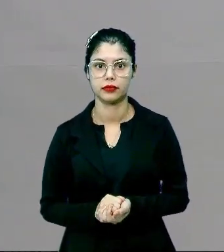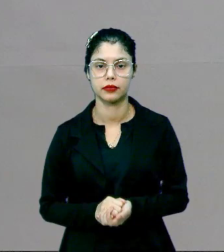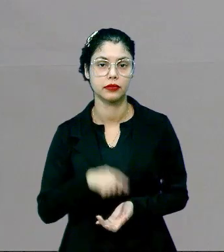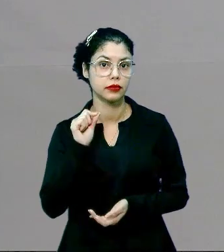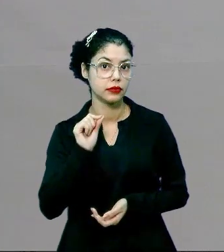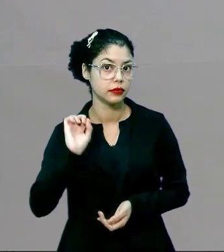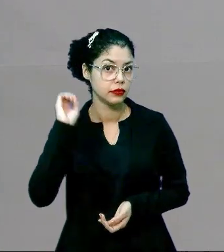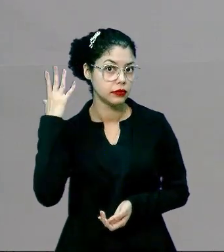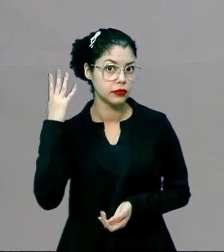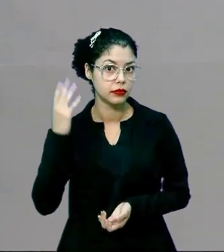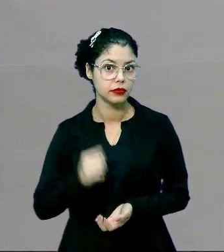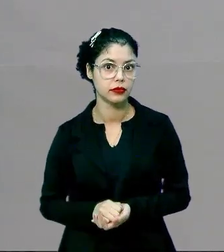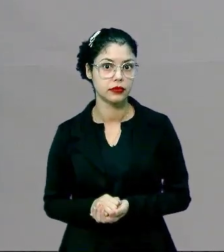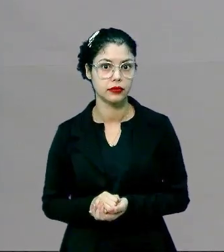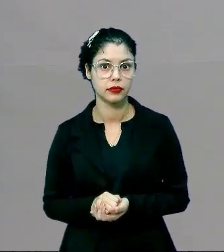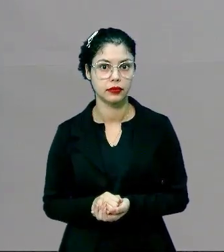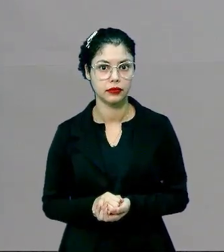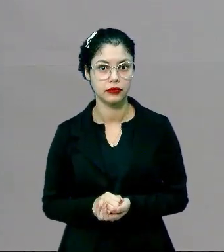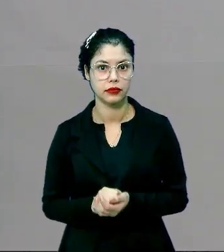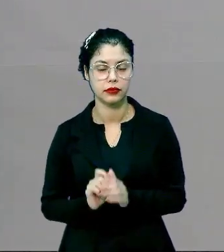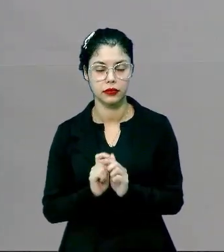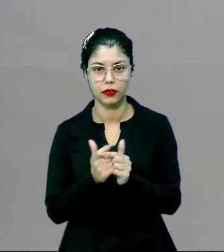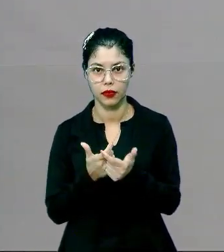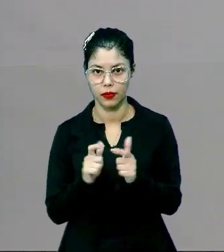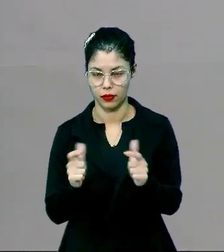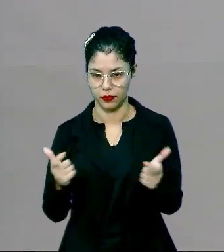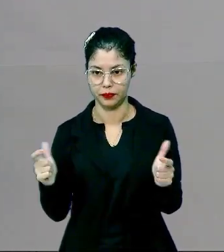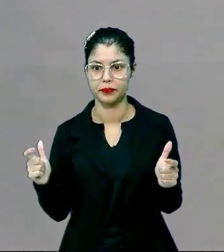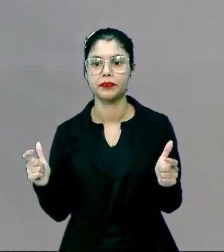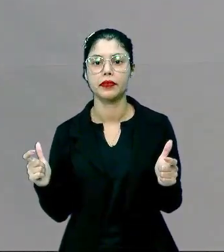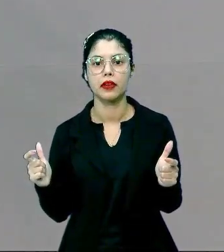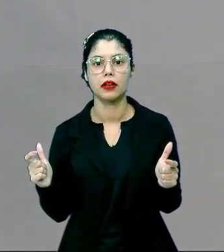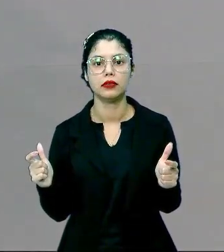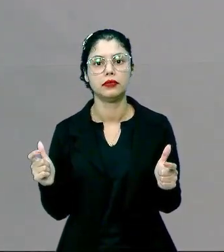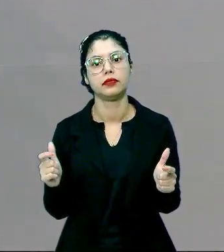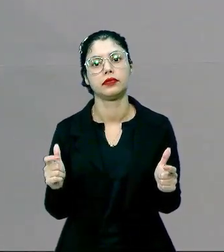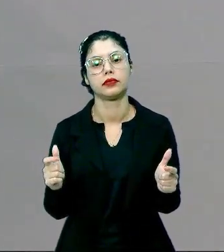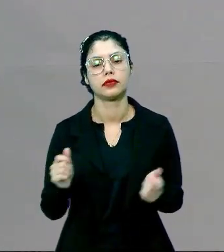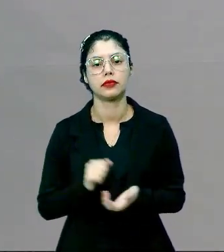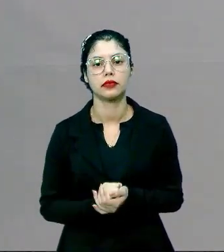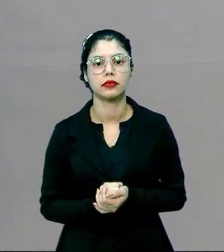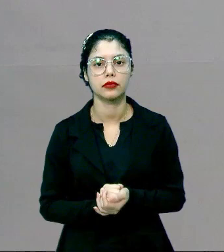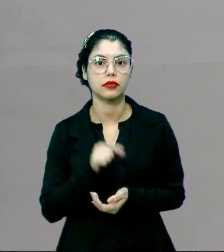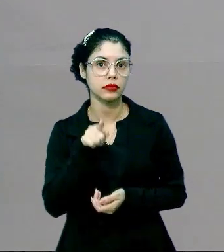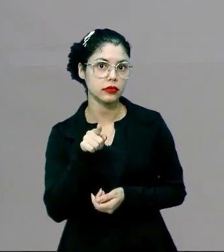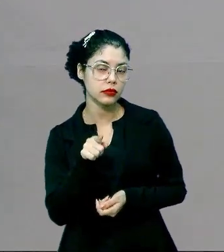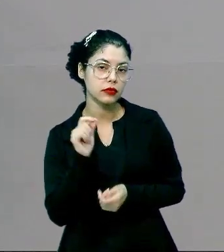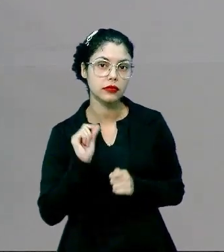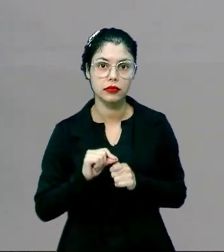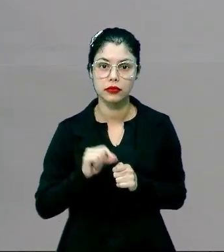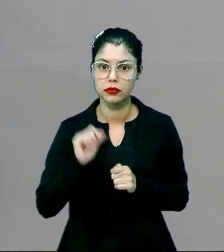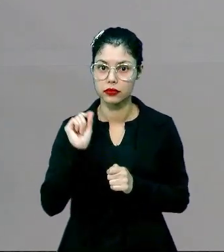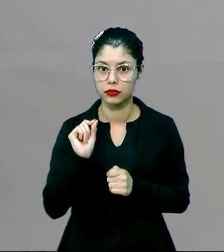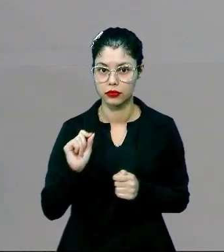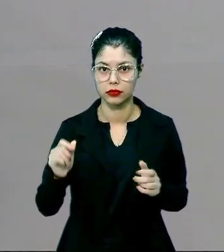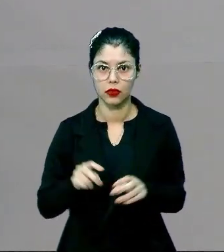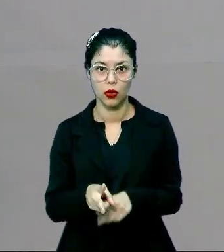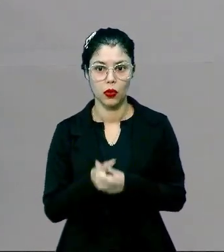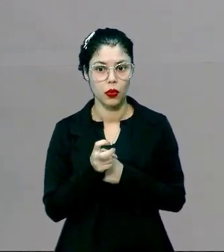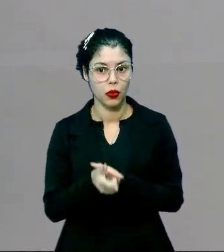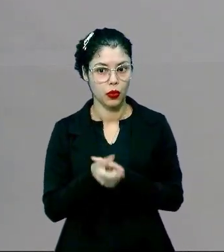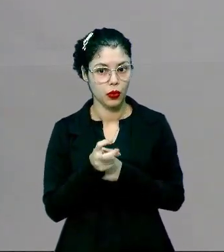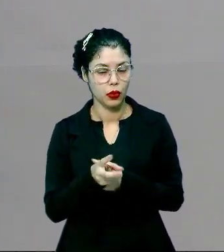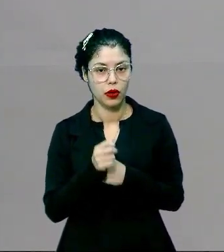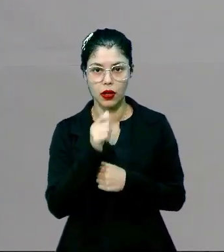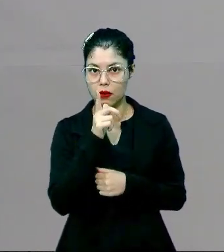neurohipófise? O que vai acontecer? Ele vai aumentar esse hormônio. Você está desidratado. Então, esse hormônio faz o quê? Que você